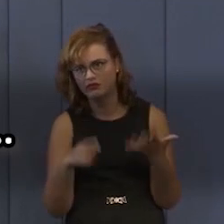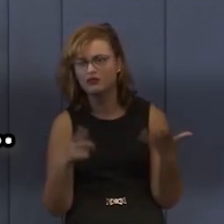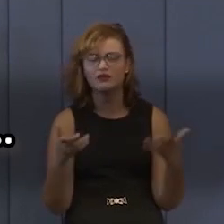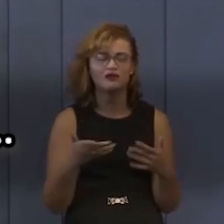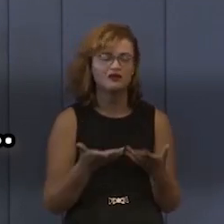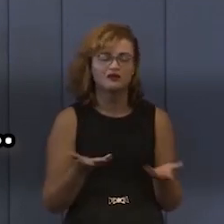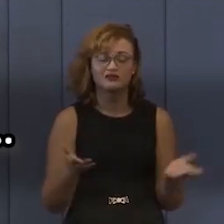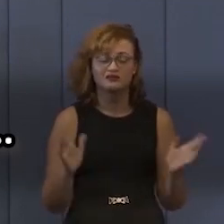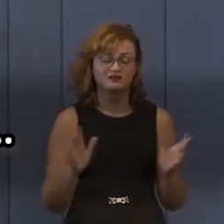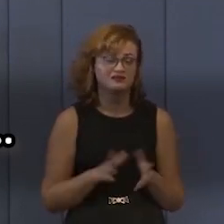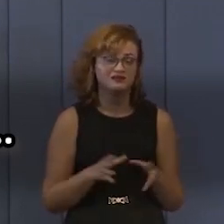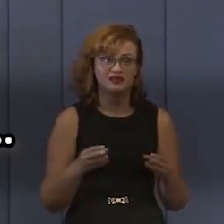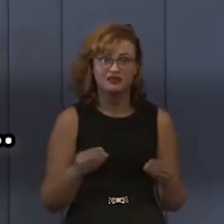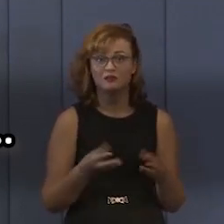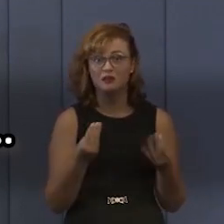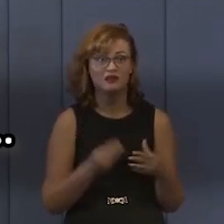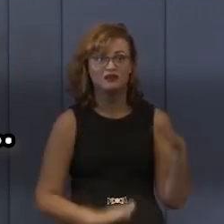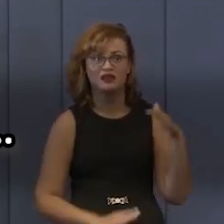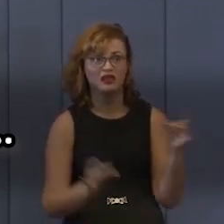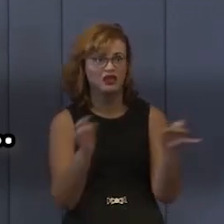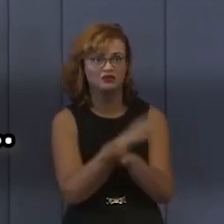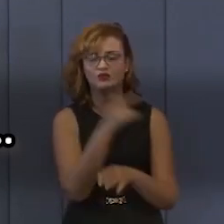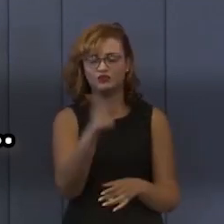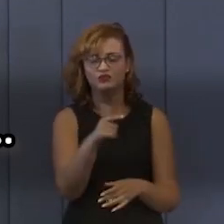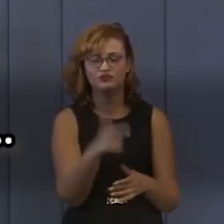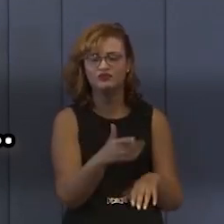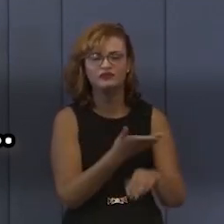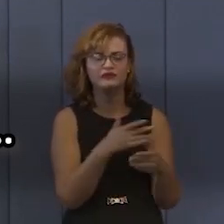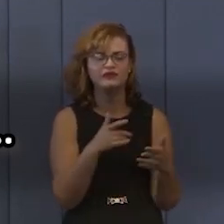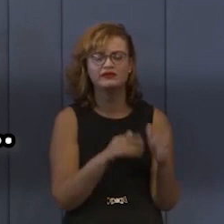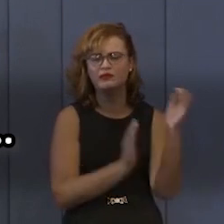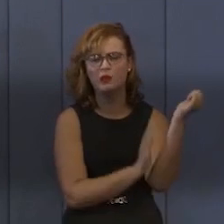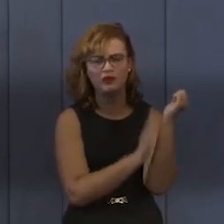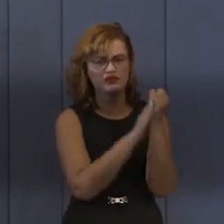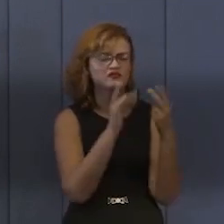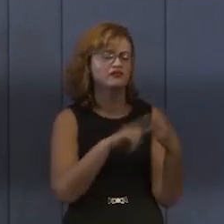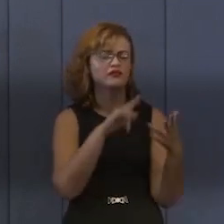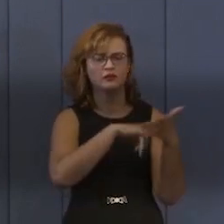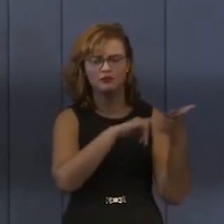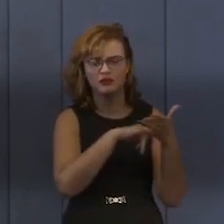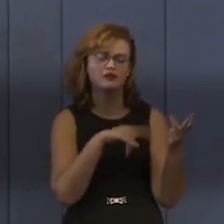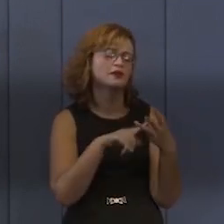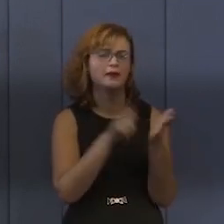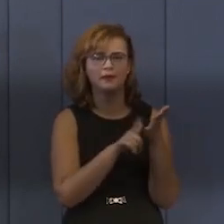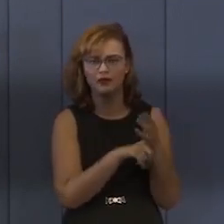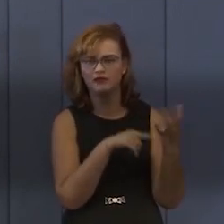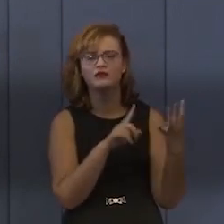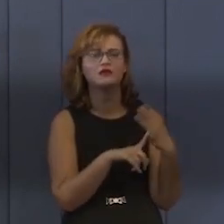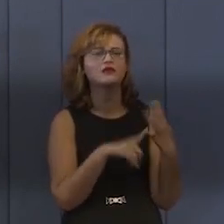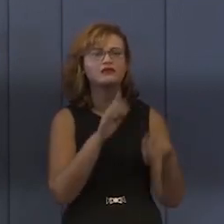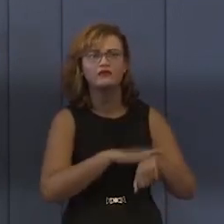de representação, de não sei o quê, disso, daquilo, é uma infinidade de costuras,